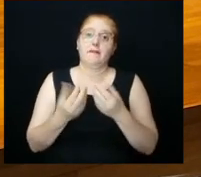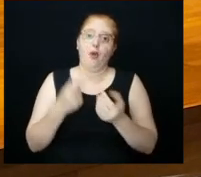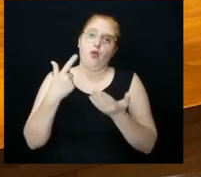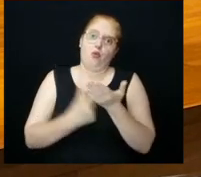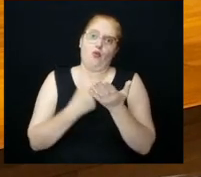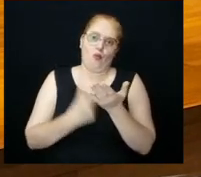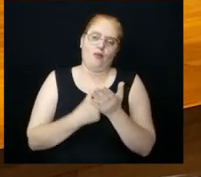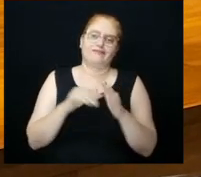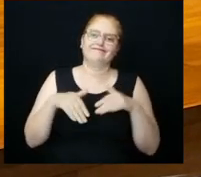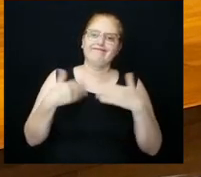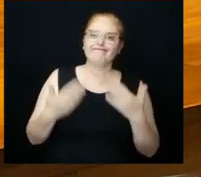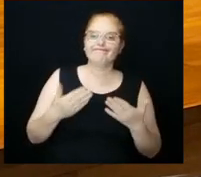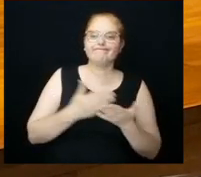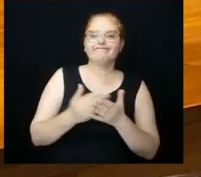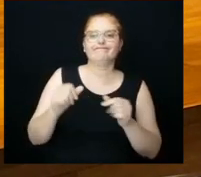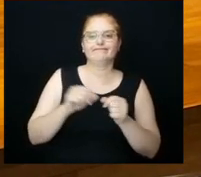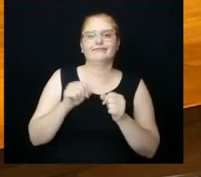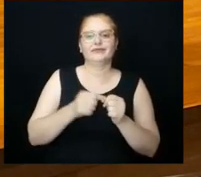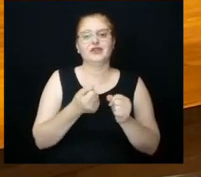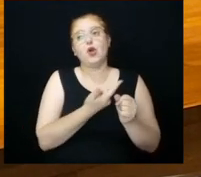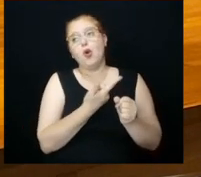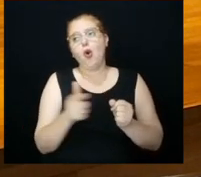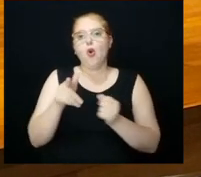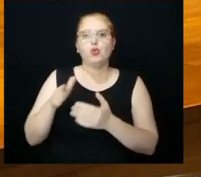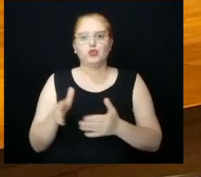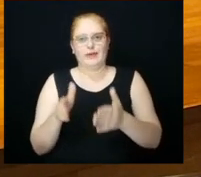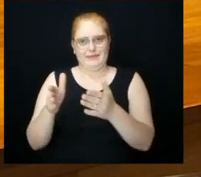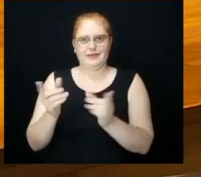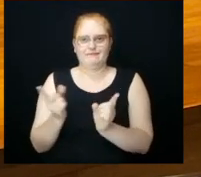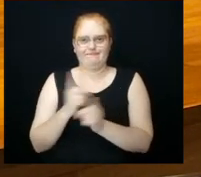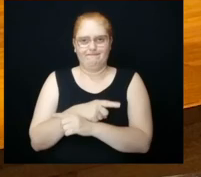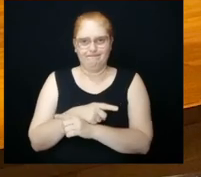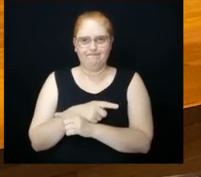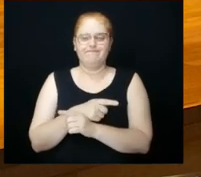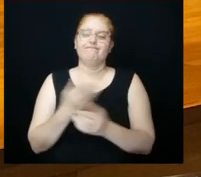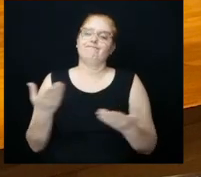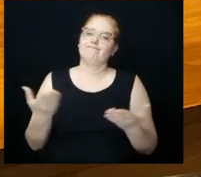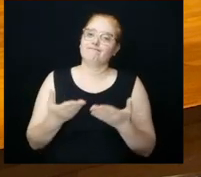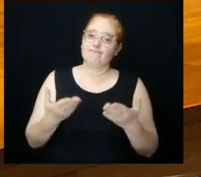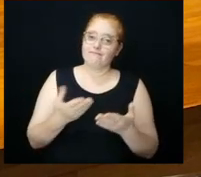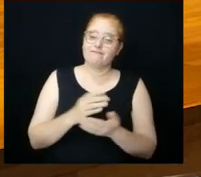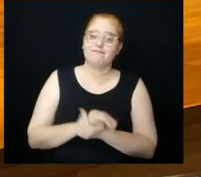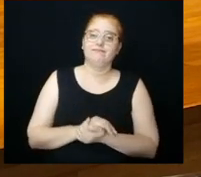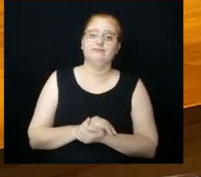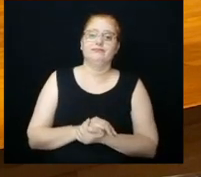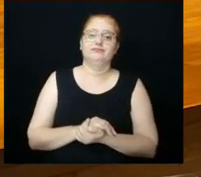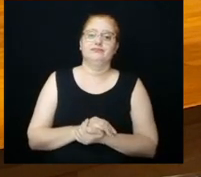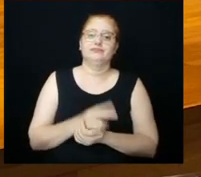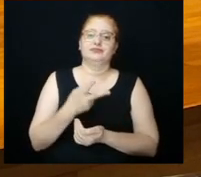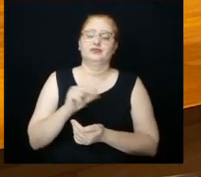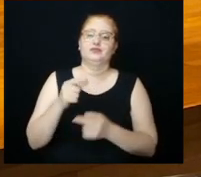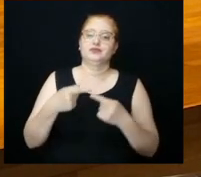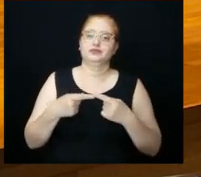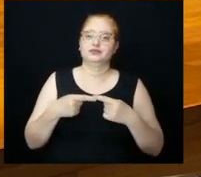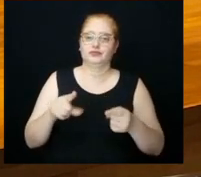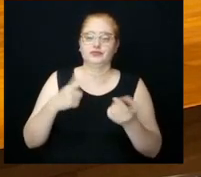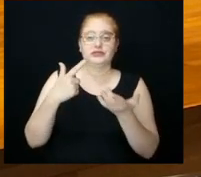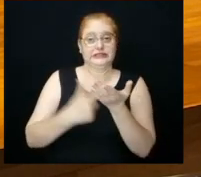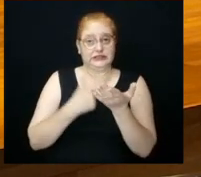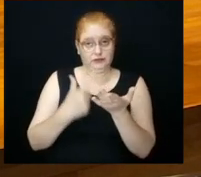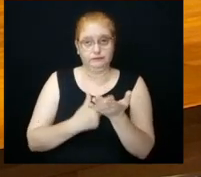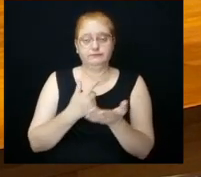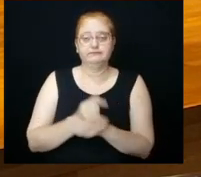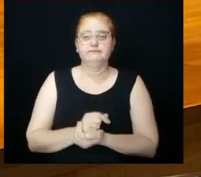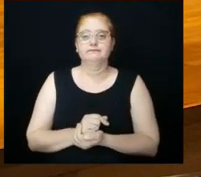imagina isso. E aí ele começou a fazer o caminho inverso. Né? Então agora ele vai lançar, se já não lançou,